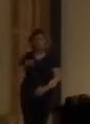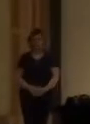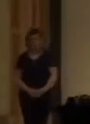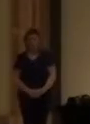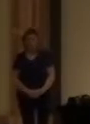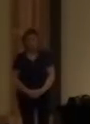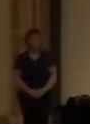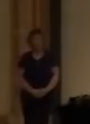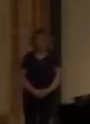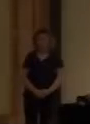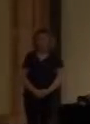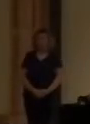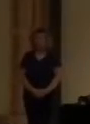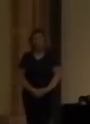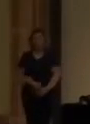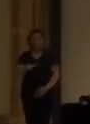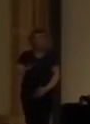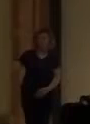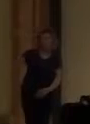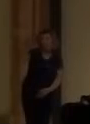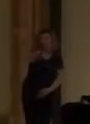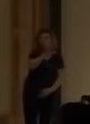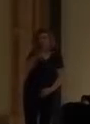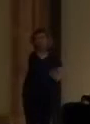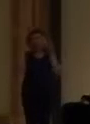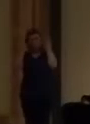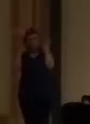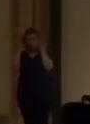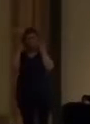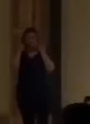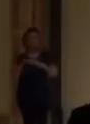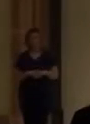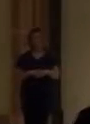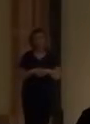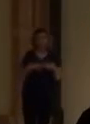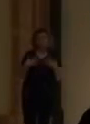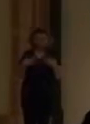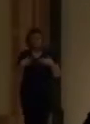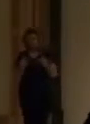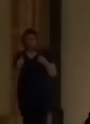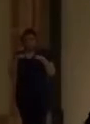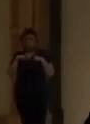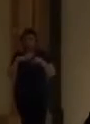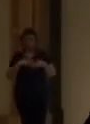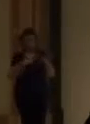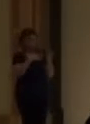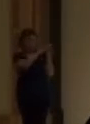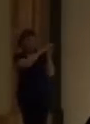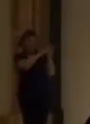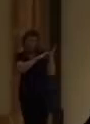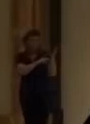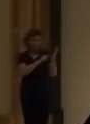aqui estão, um bocado esmagado por este texto muito forte do Viveiros de